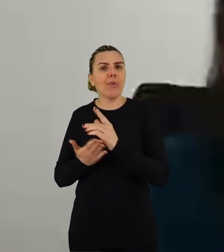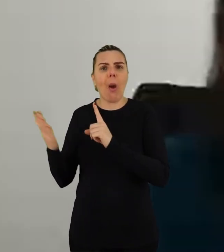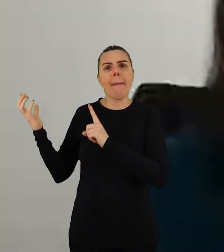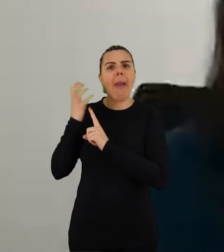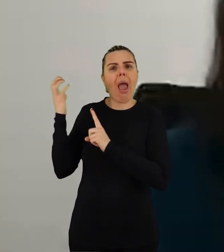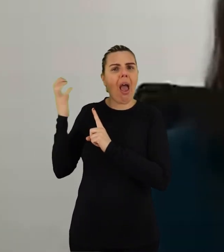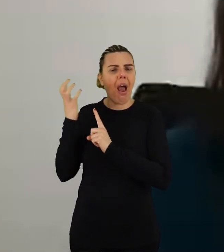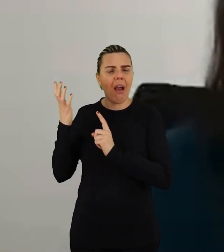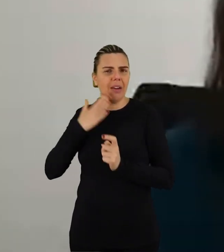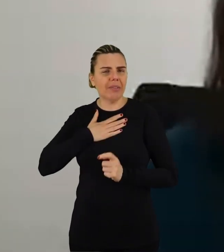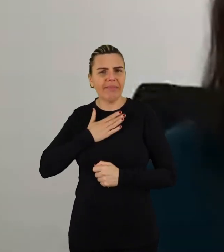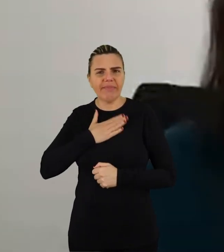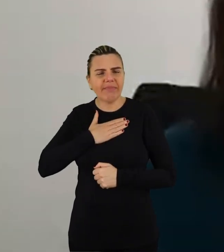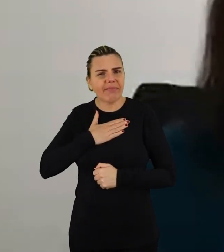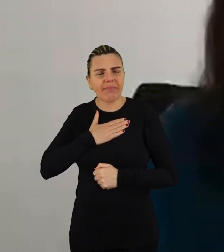Ele